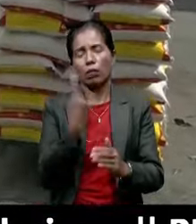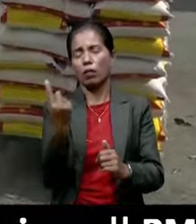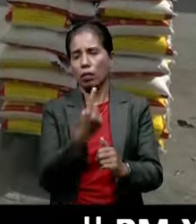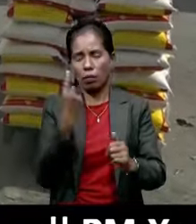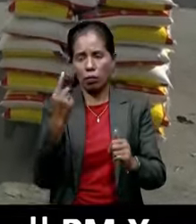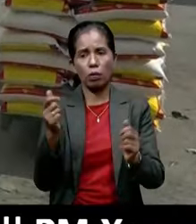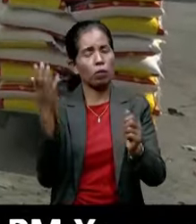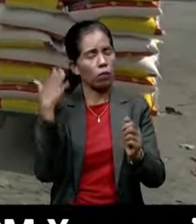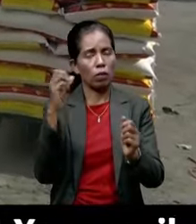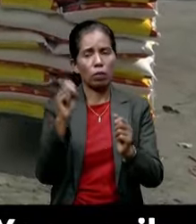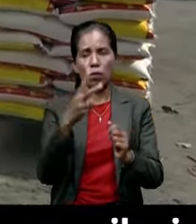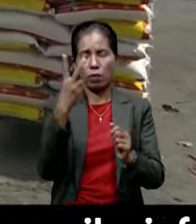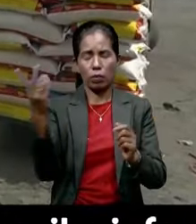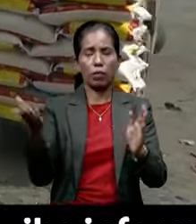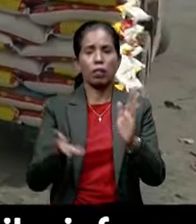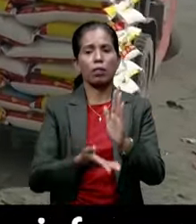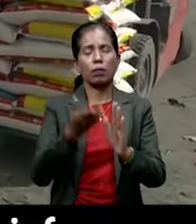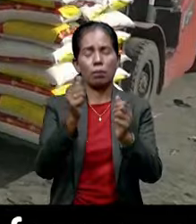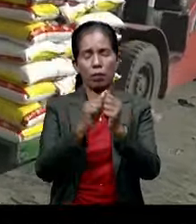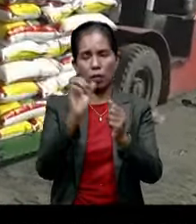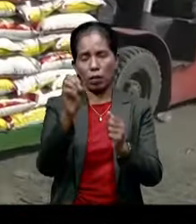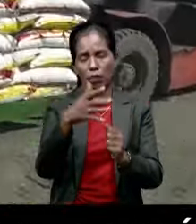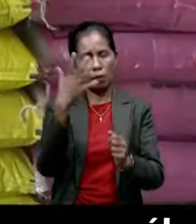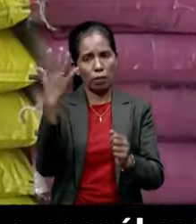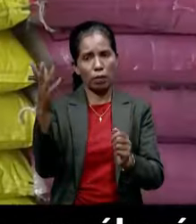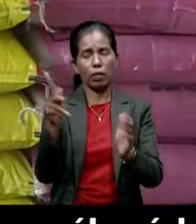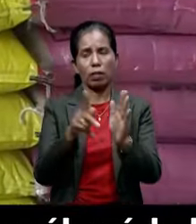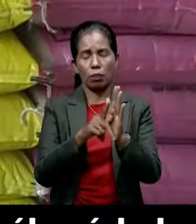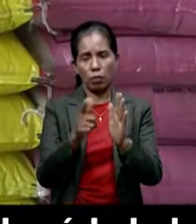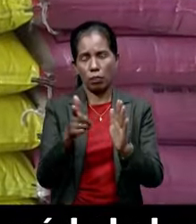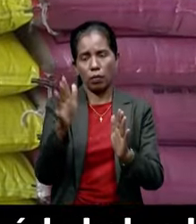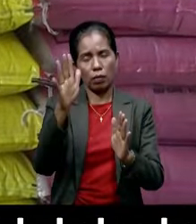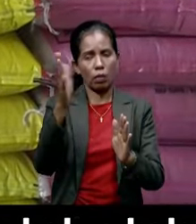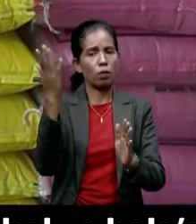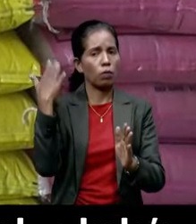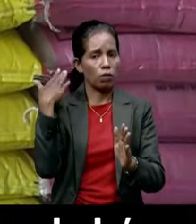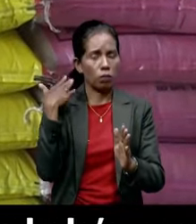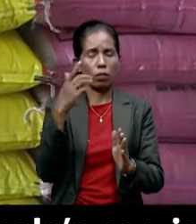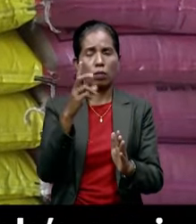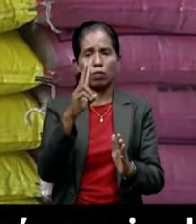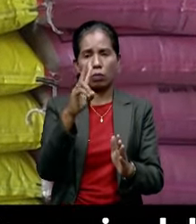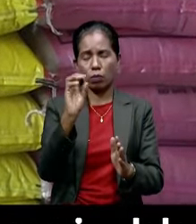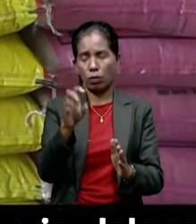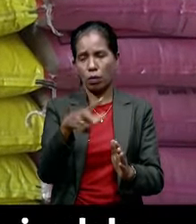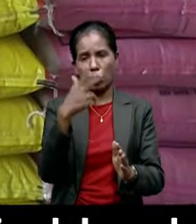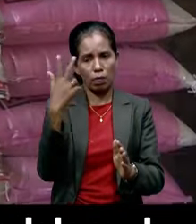Sanol Recin Rua, saiba Dólar Sanol Recin Lima, Fosse quilogramo Ronolo Recin Lima, nebe antes ne Dólar Sanol Recin Tolo,